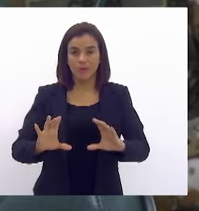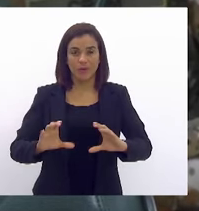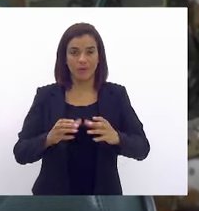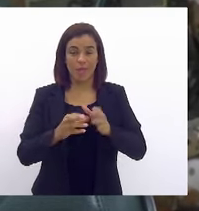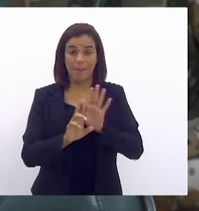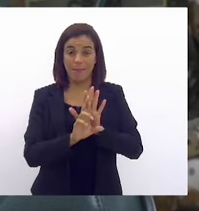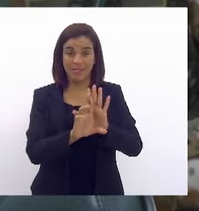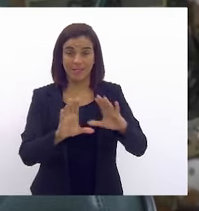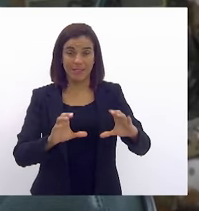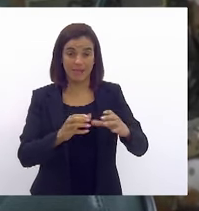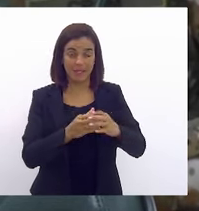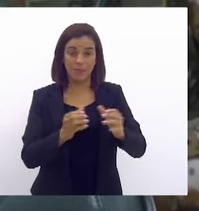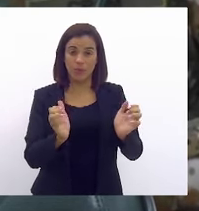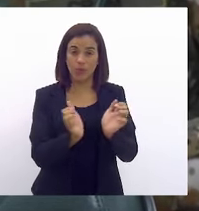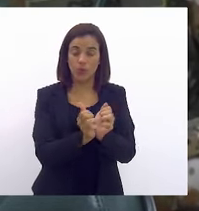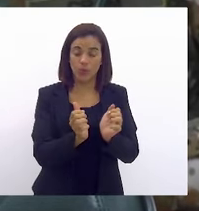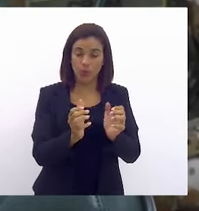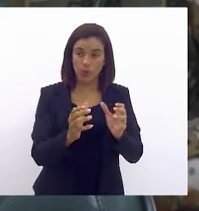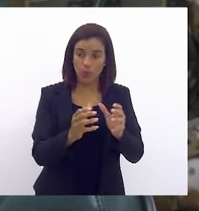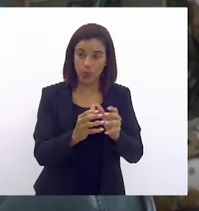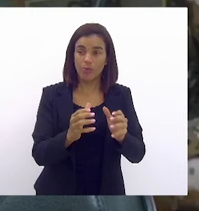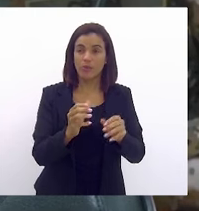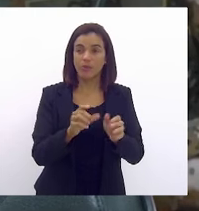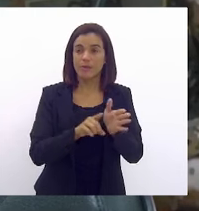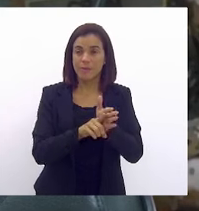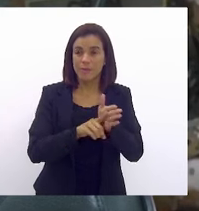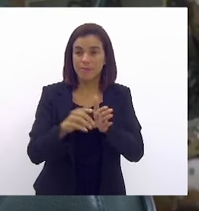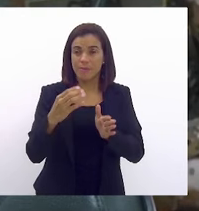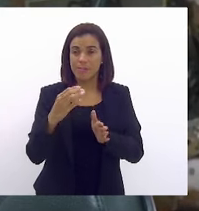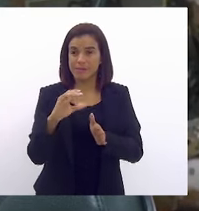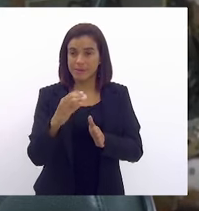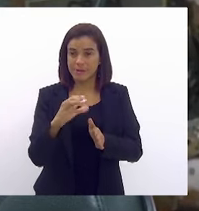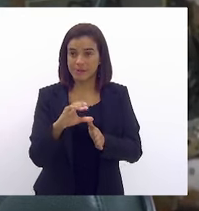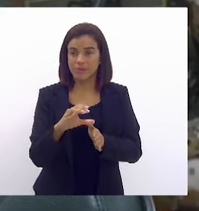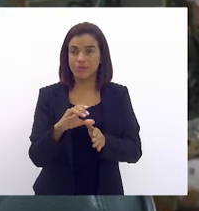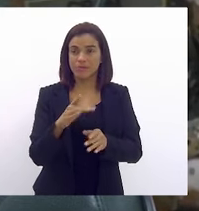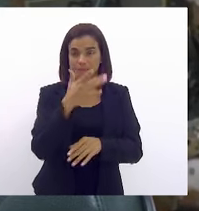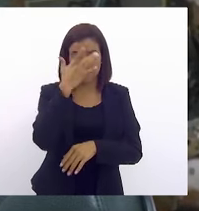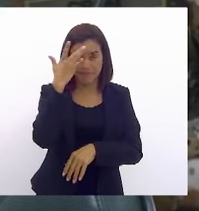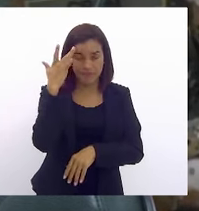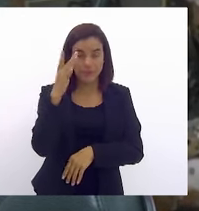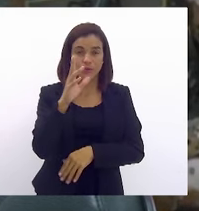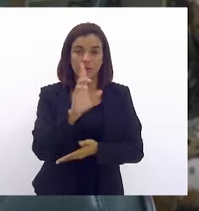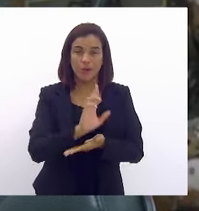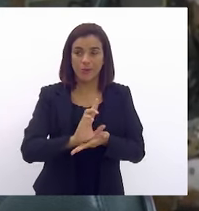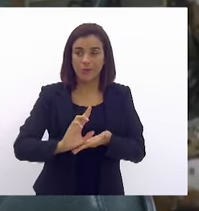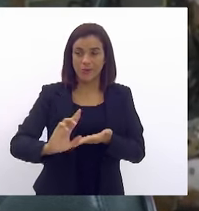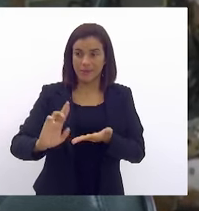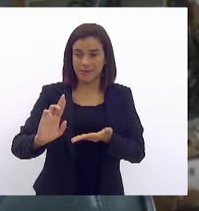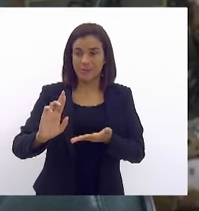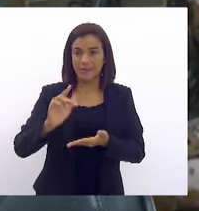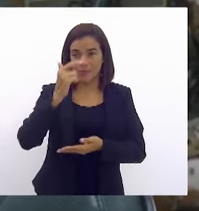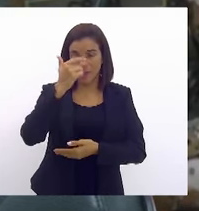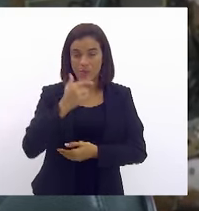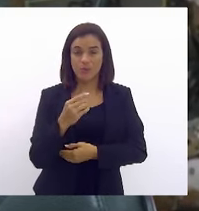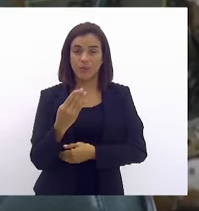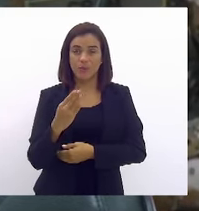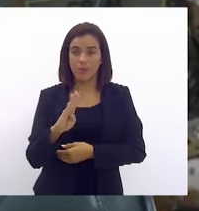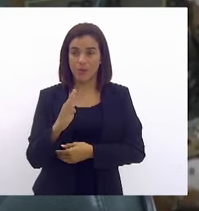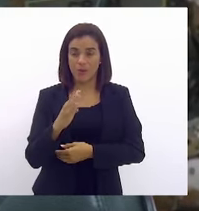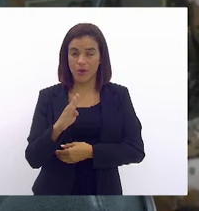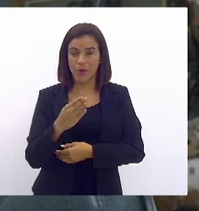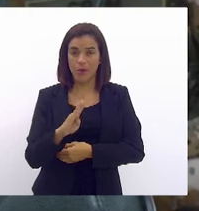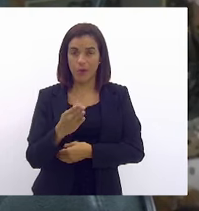corpo técnico de pesquisadores, pessoas da universidade. Eu sou biólogo, estou